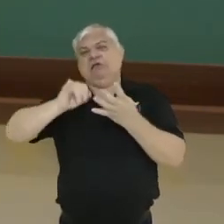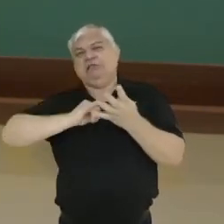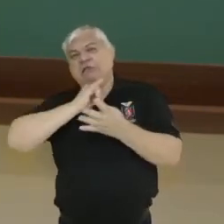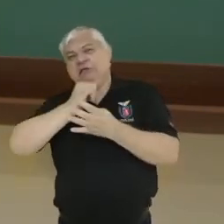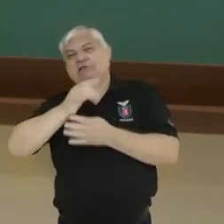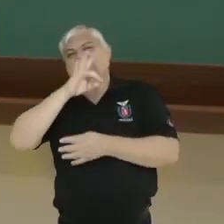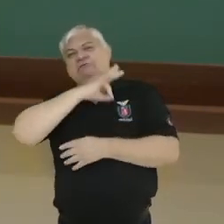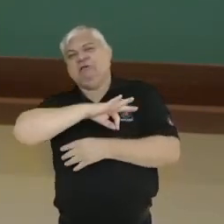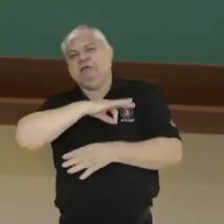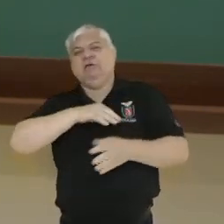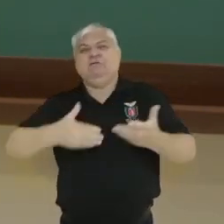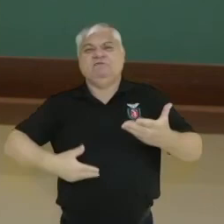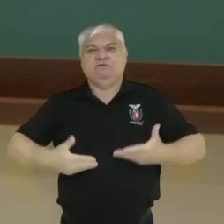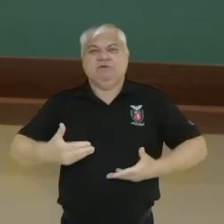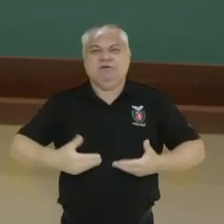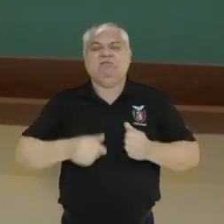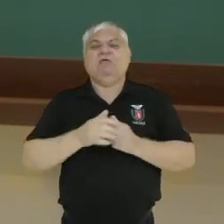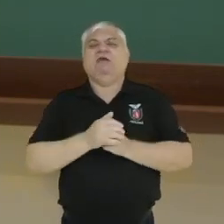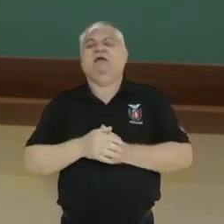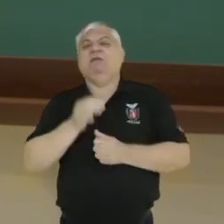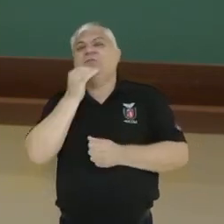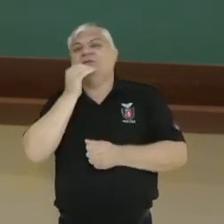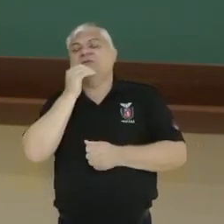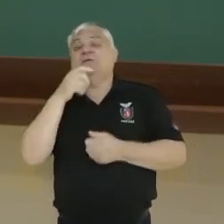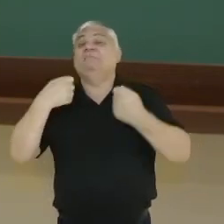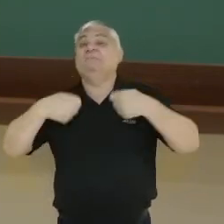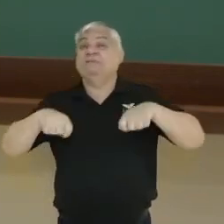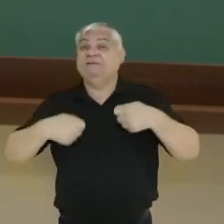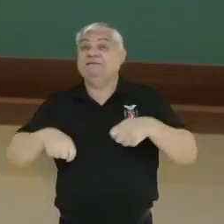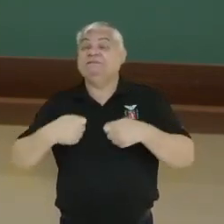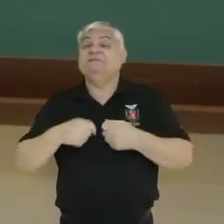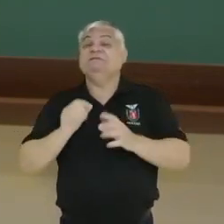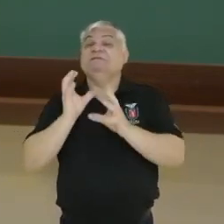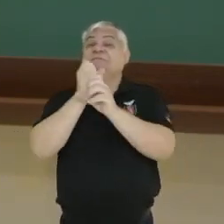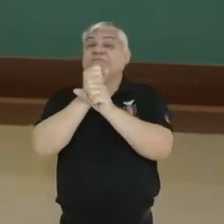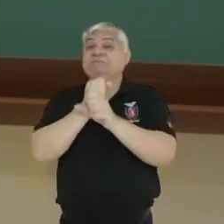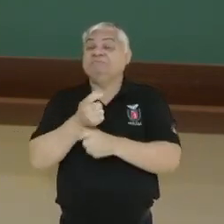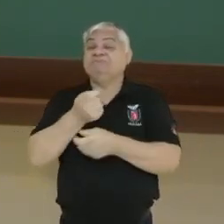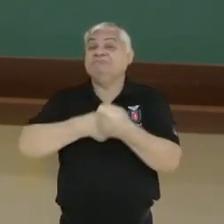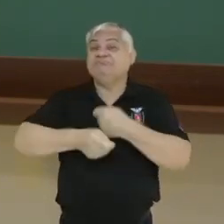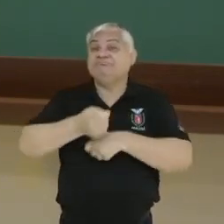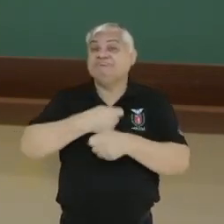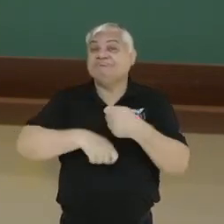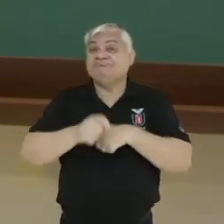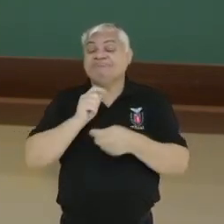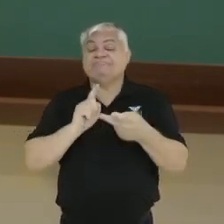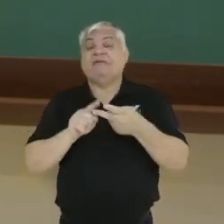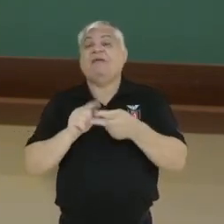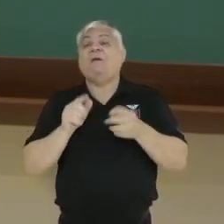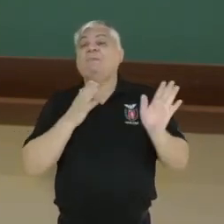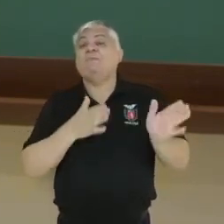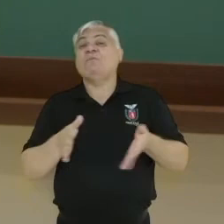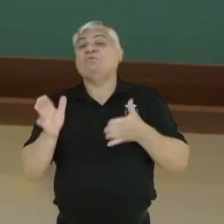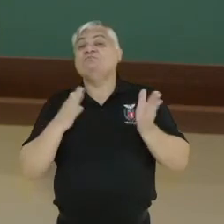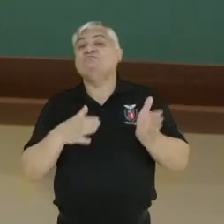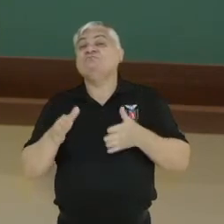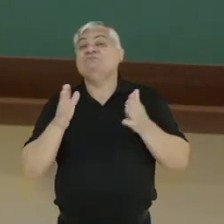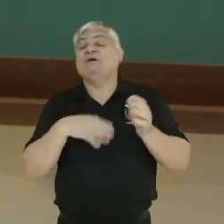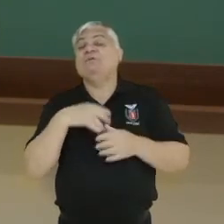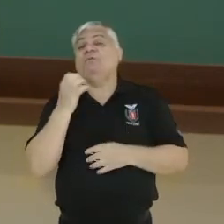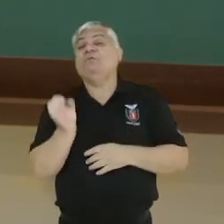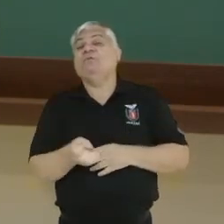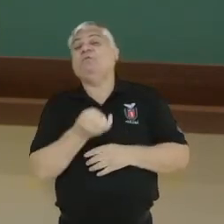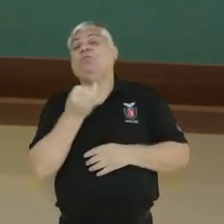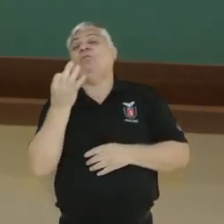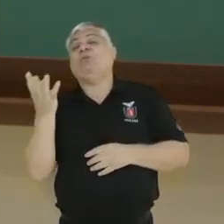de funcionários, fluxo de caixa depende das contas fixas, custo de produção depende da quantidade de produtos que terão